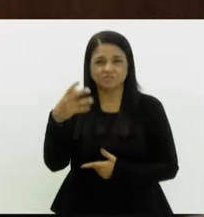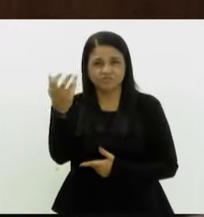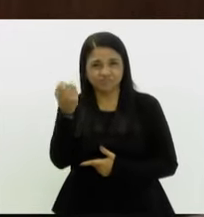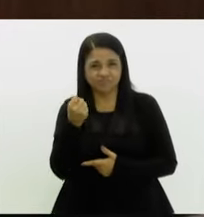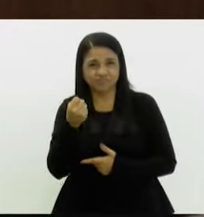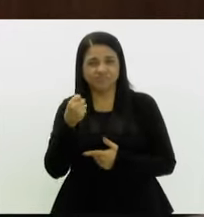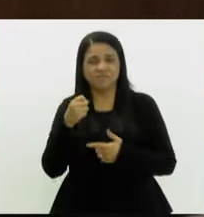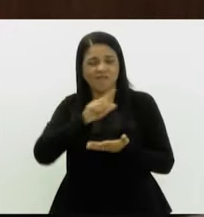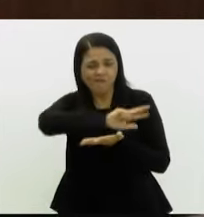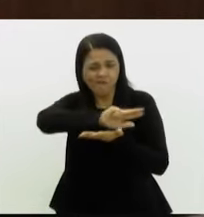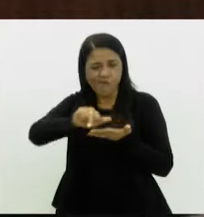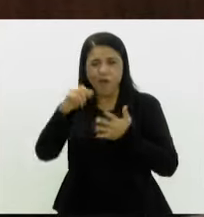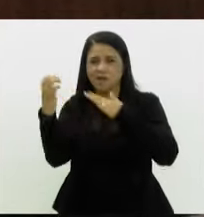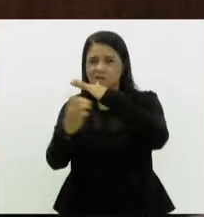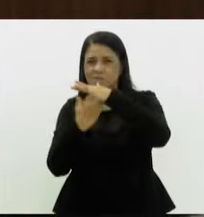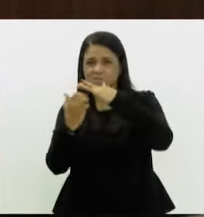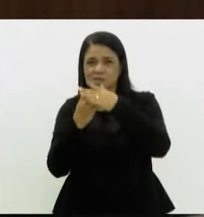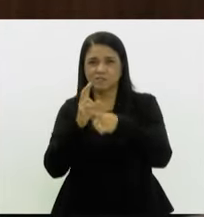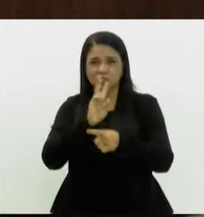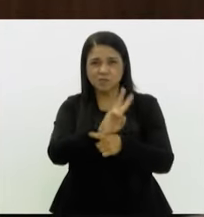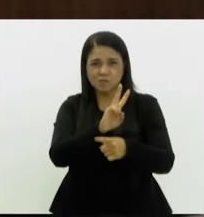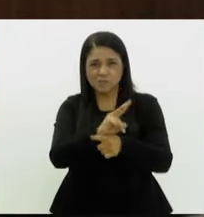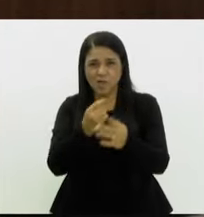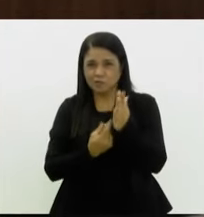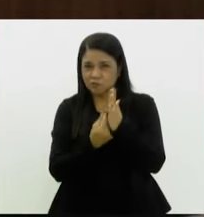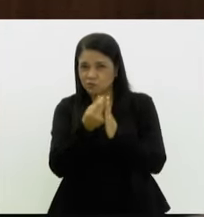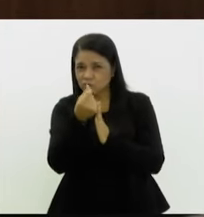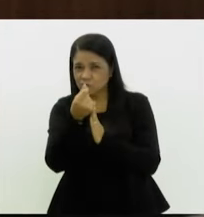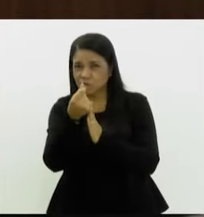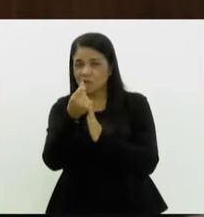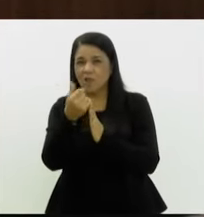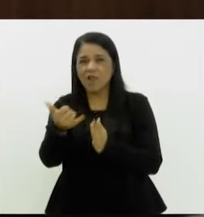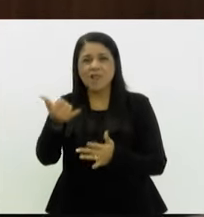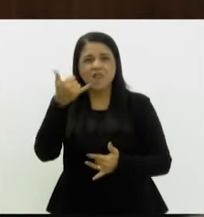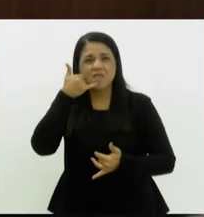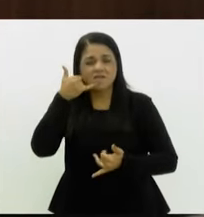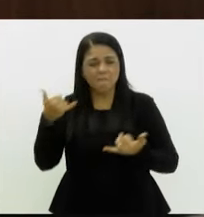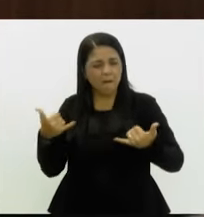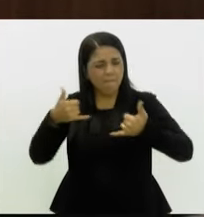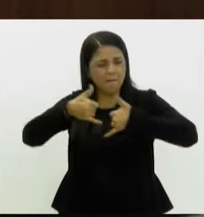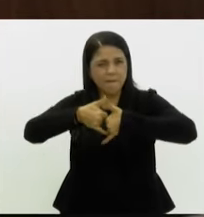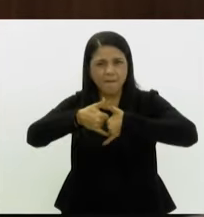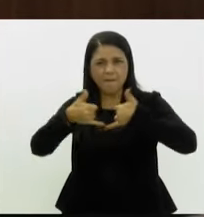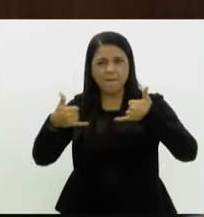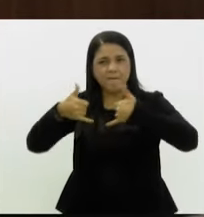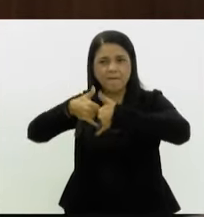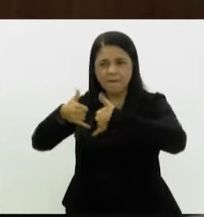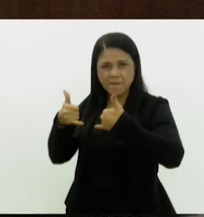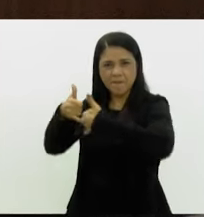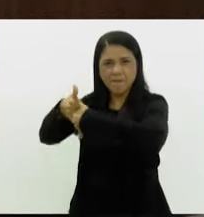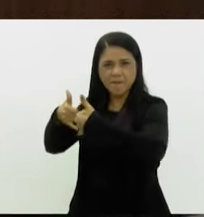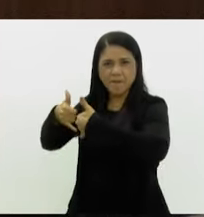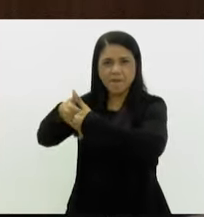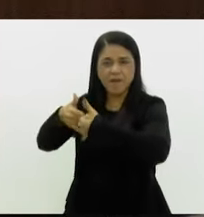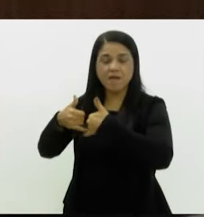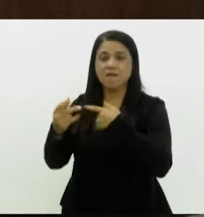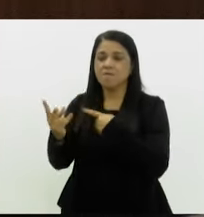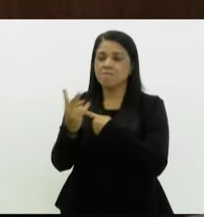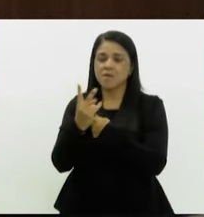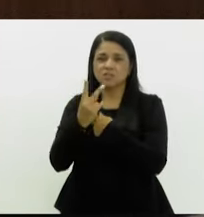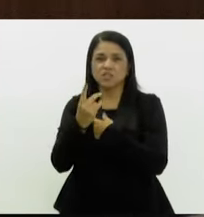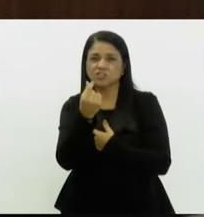de consignados que vivem a nos telefonar para nos emprestar